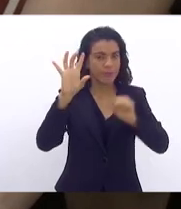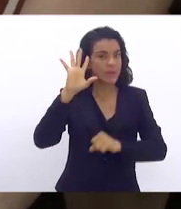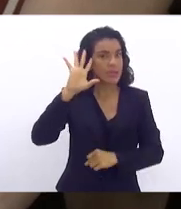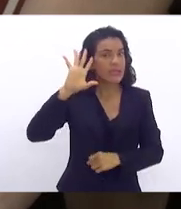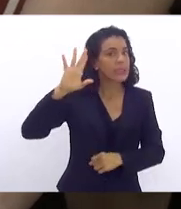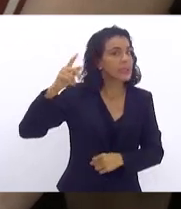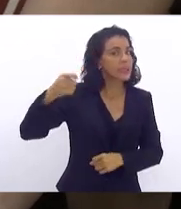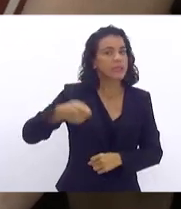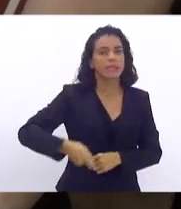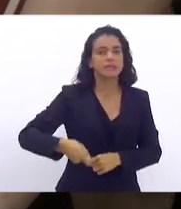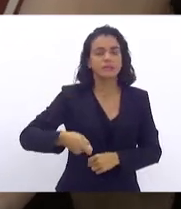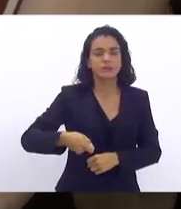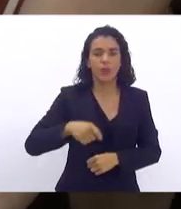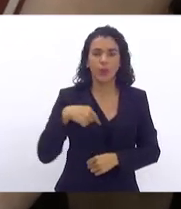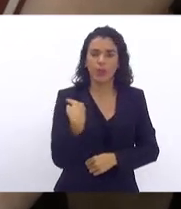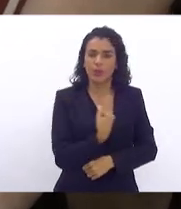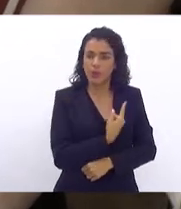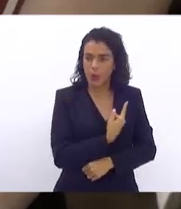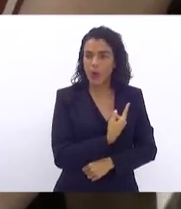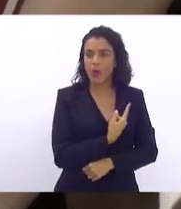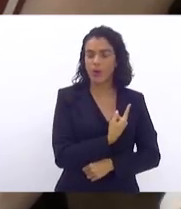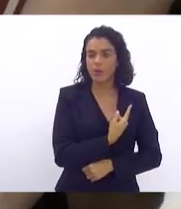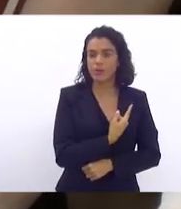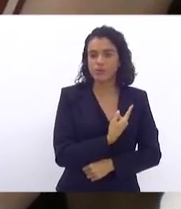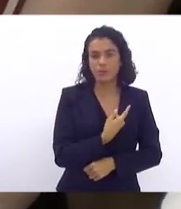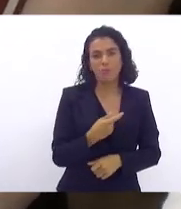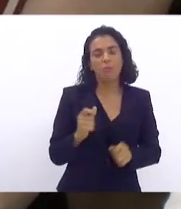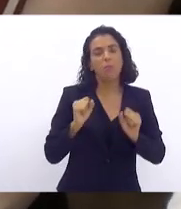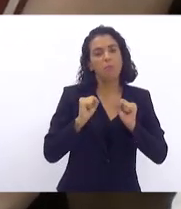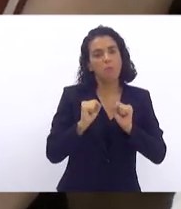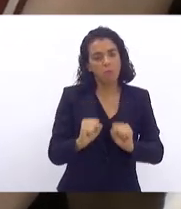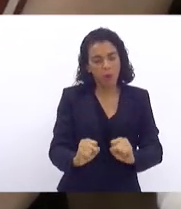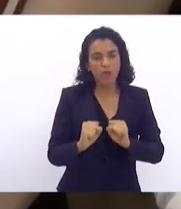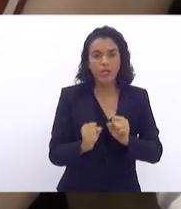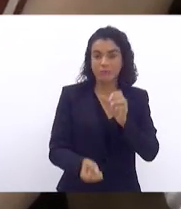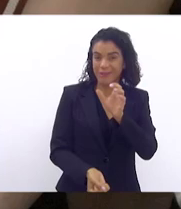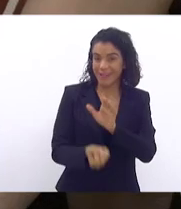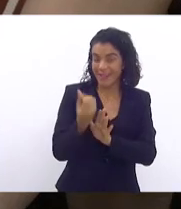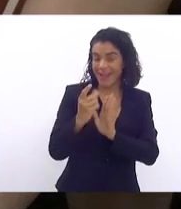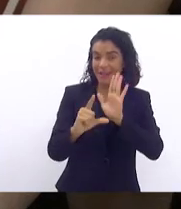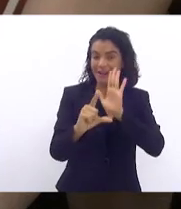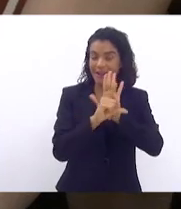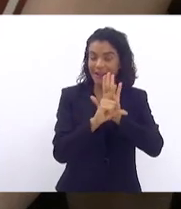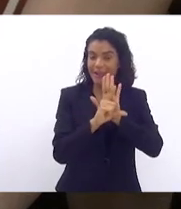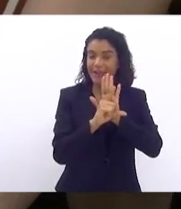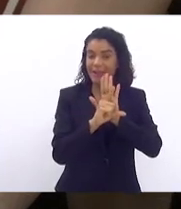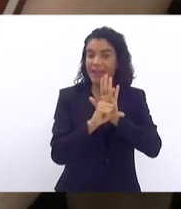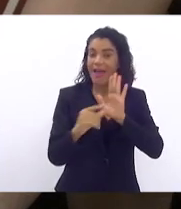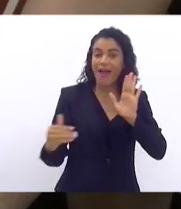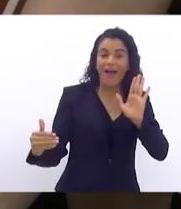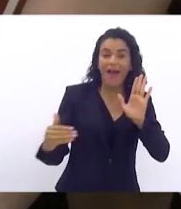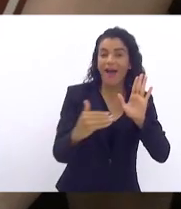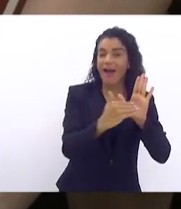decidiu que nós podemos legislar até mesmo